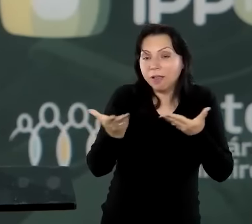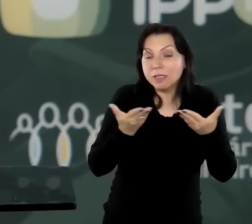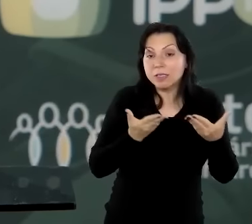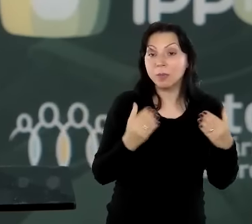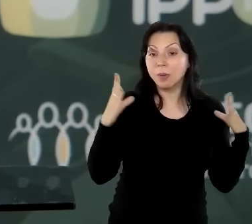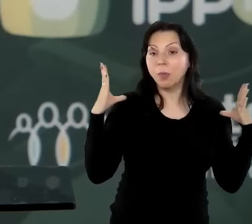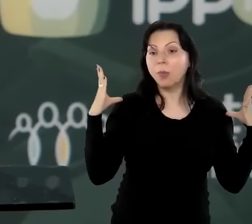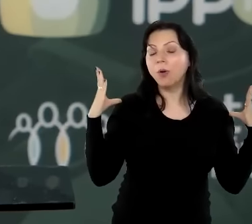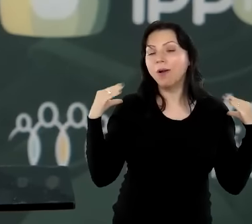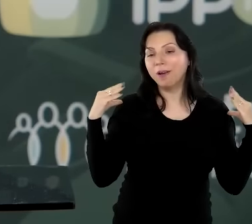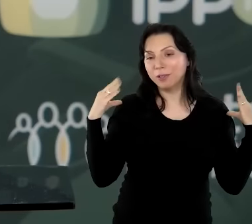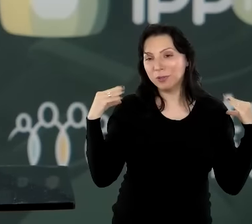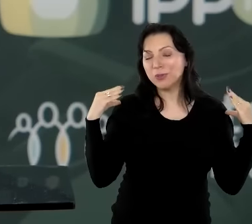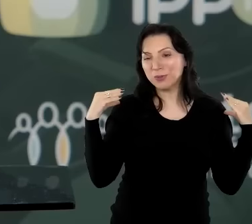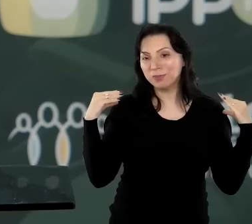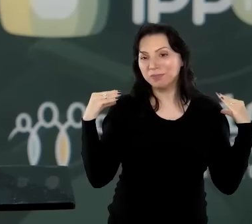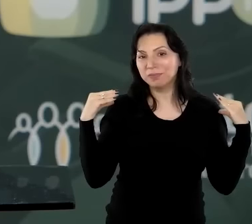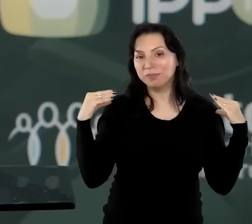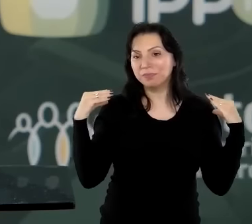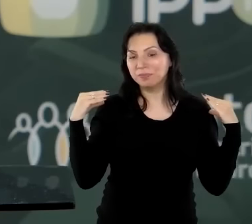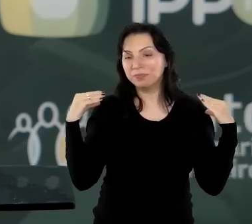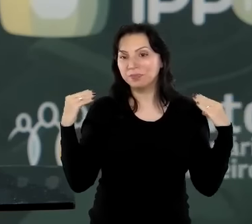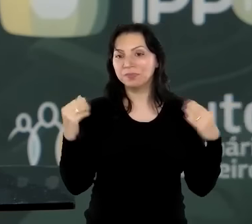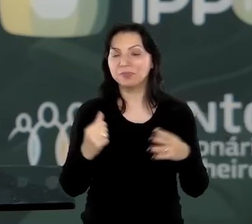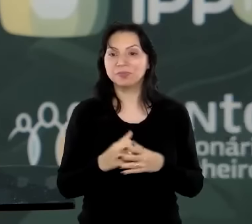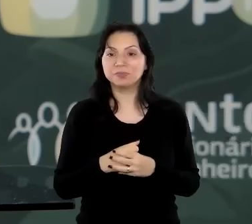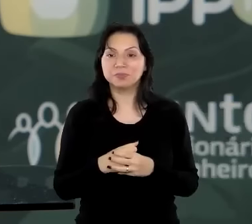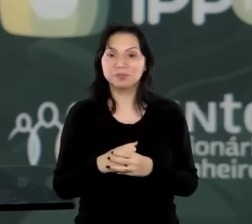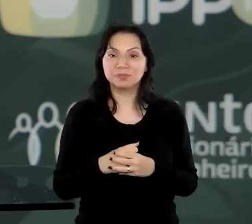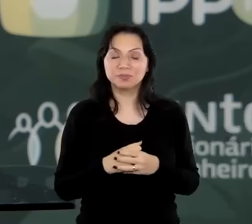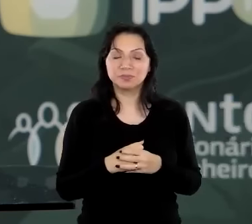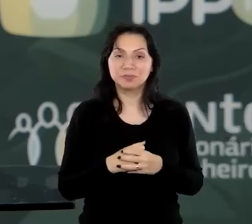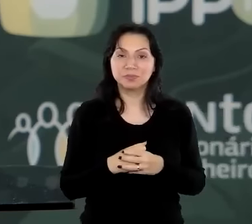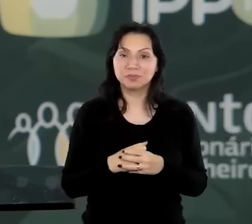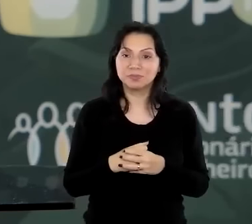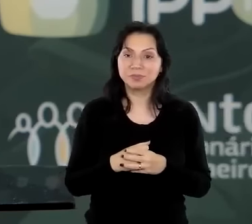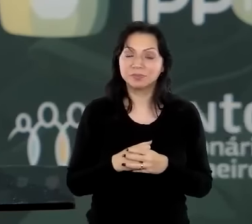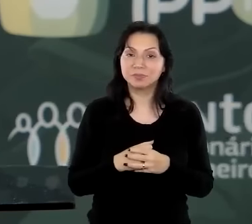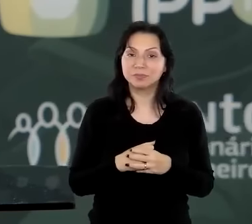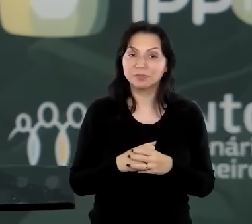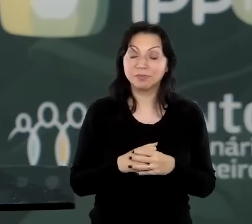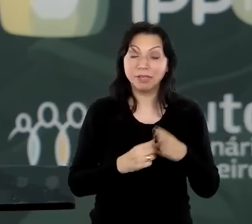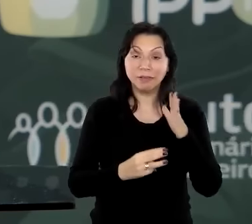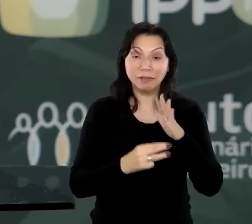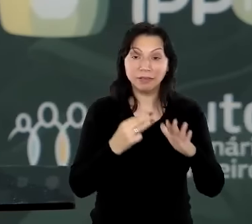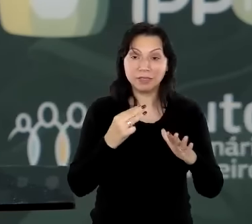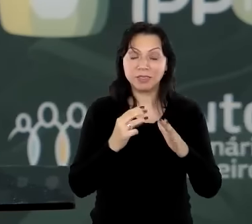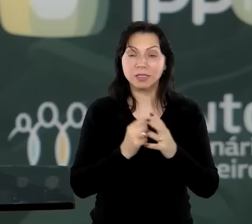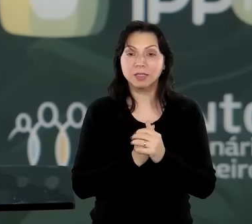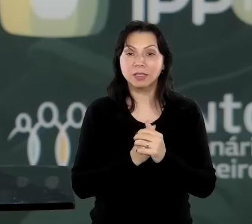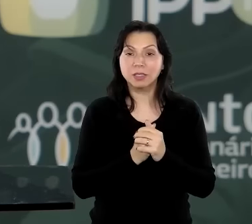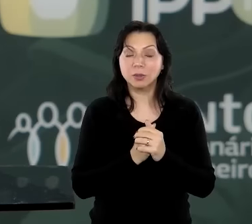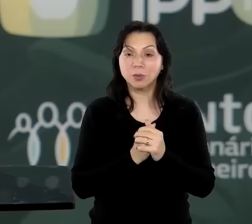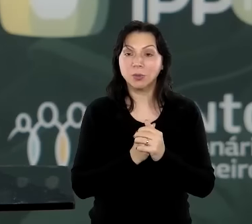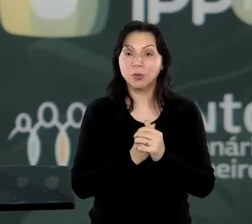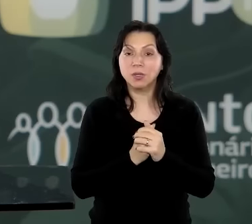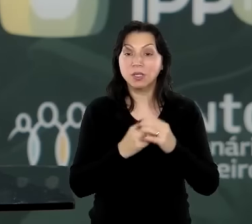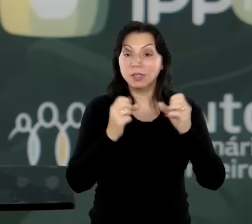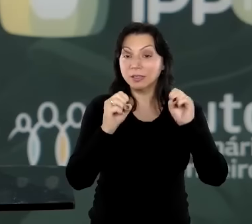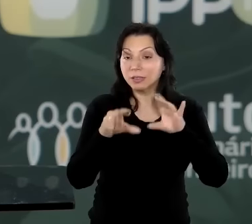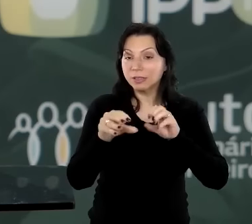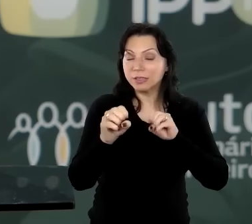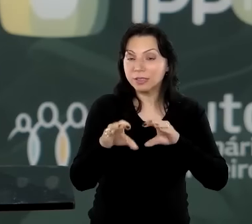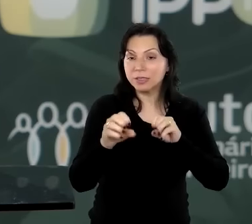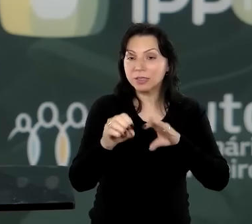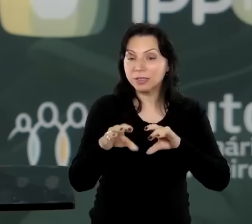estava hospedando, acabavam hospedando os próprios anjos de Deus na sua casa. Mas nota em terceiro lugar, a compaixão, é assim que devemos